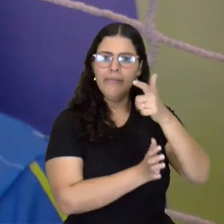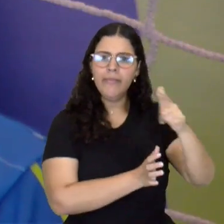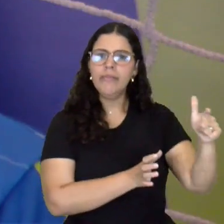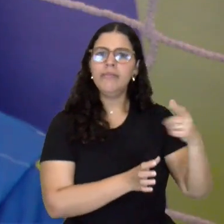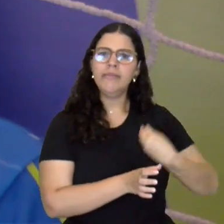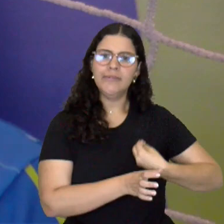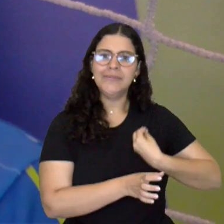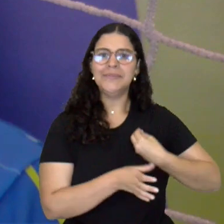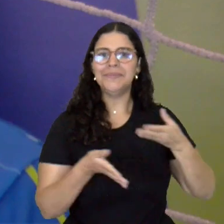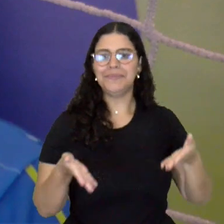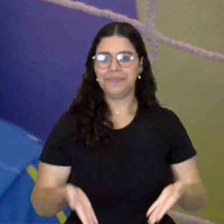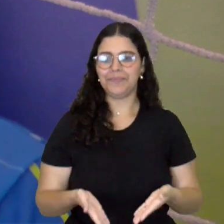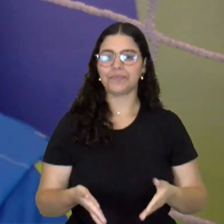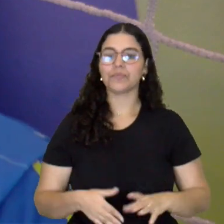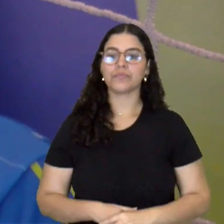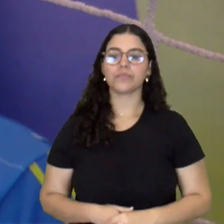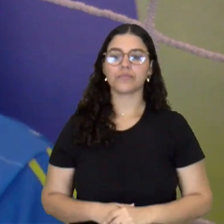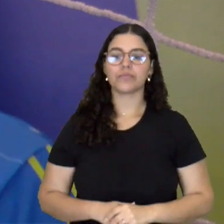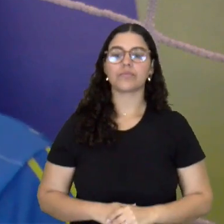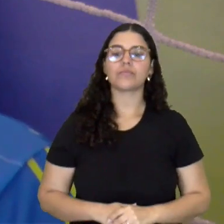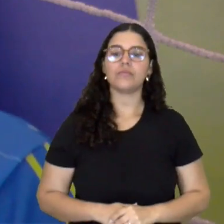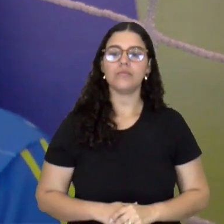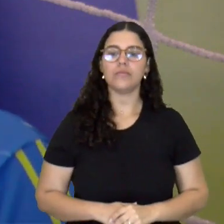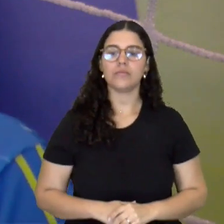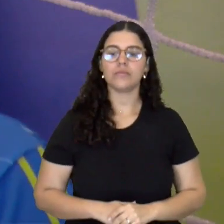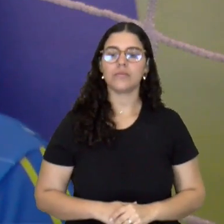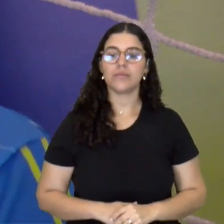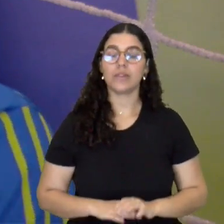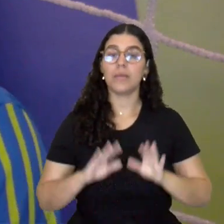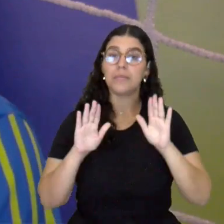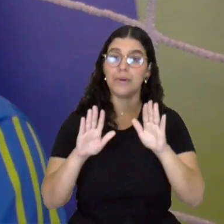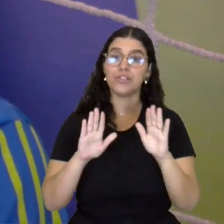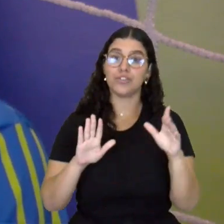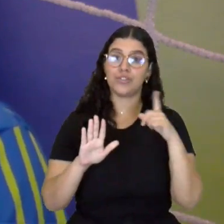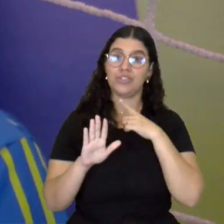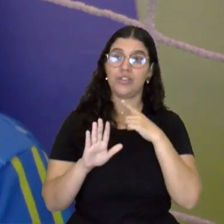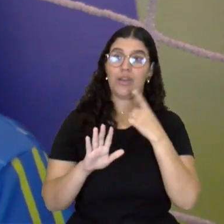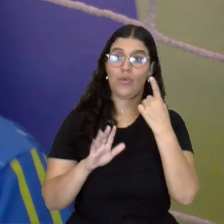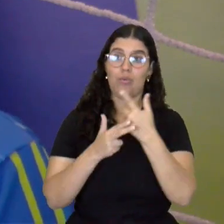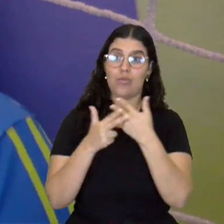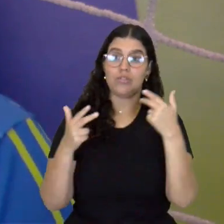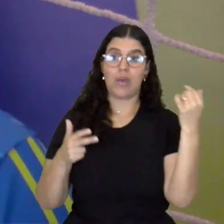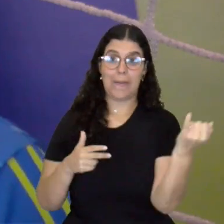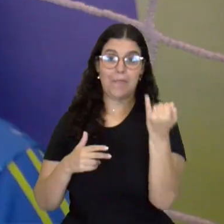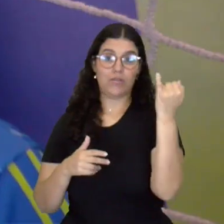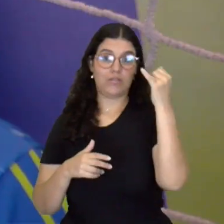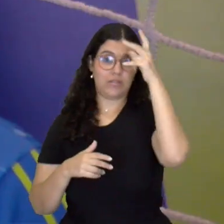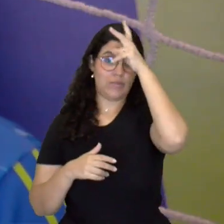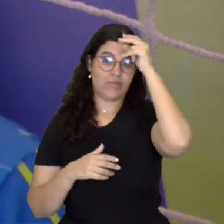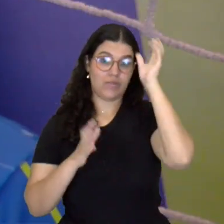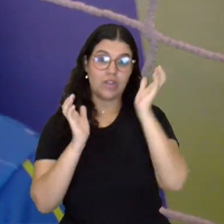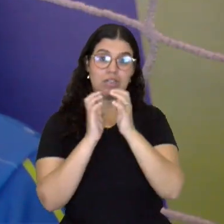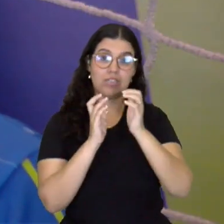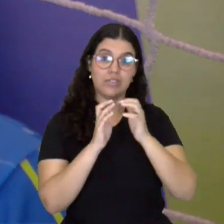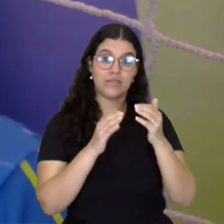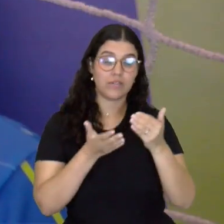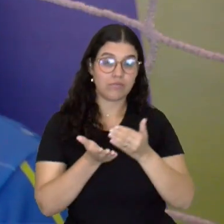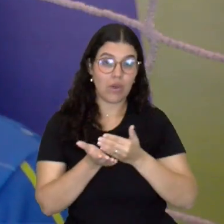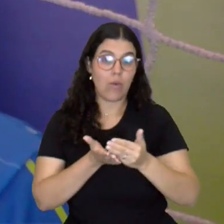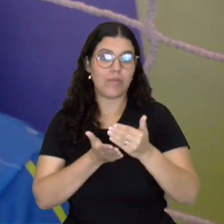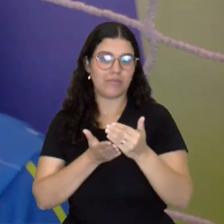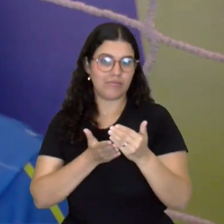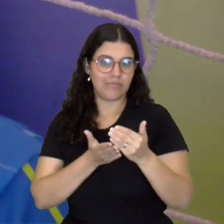uma coisa muito importante que a nossa rede está à frente, que é justamente o Hackline. O Hackline